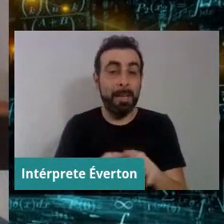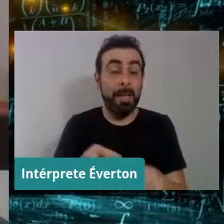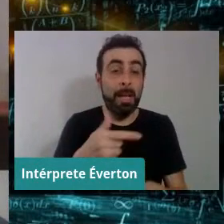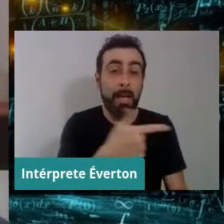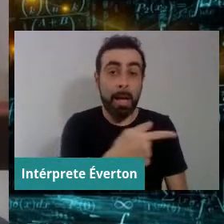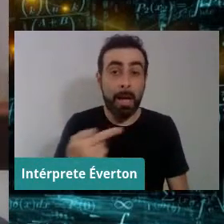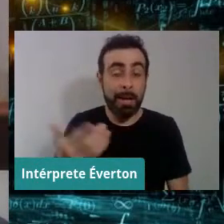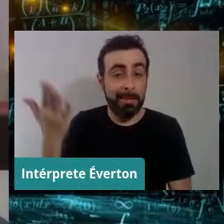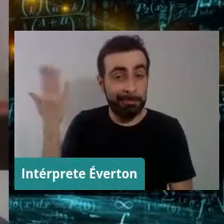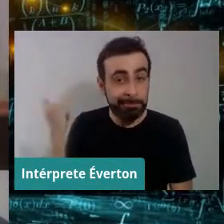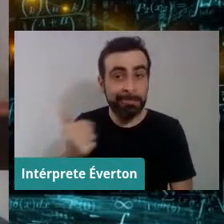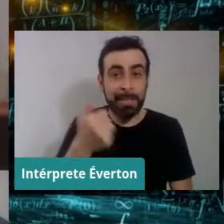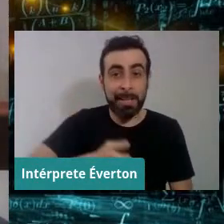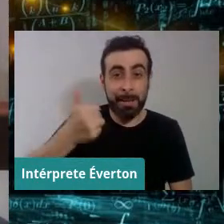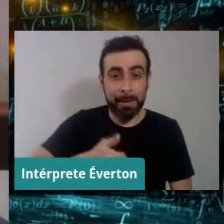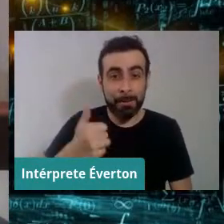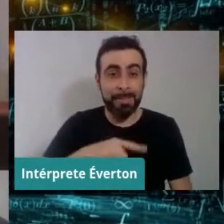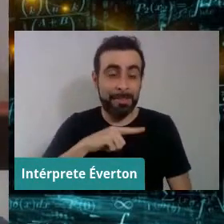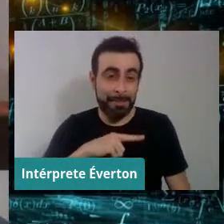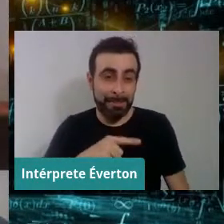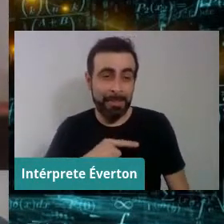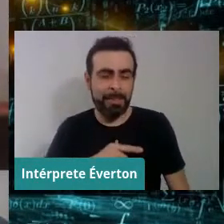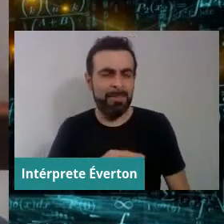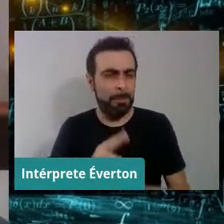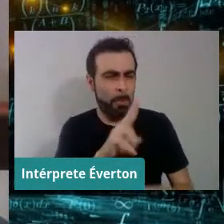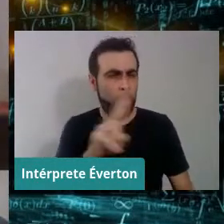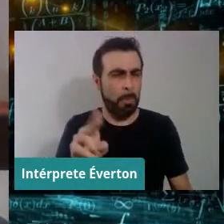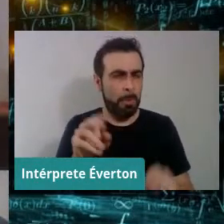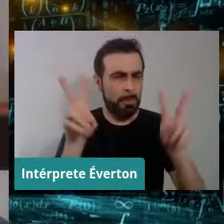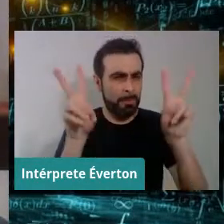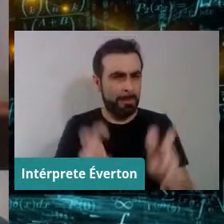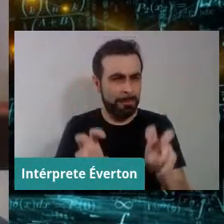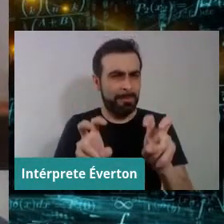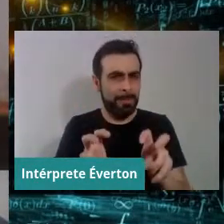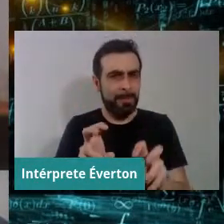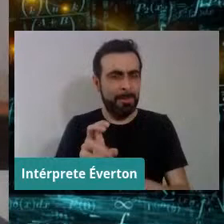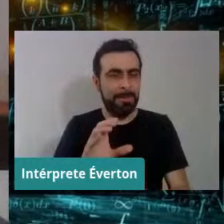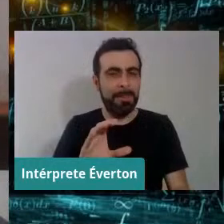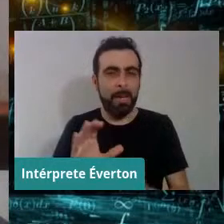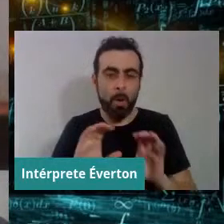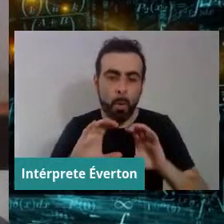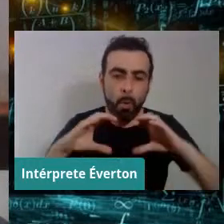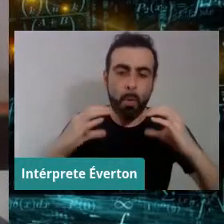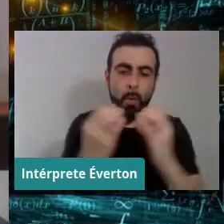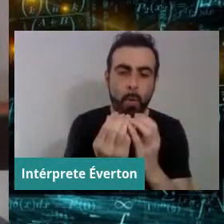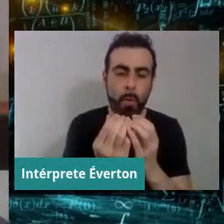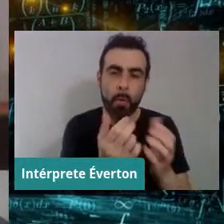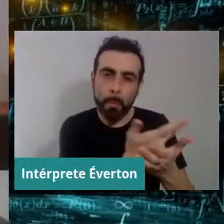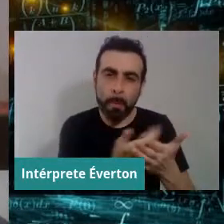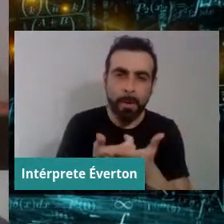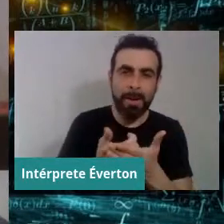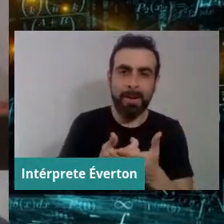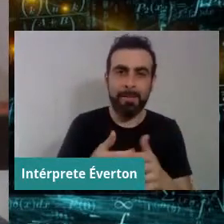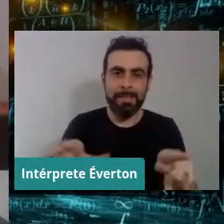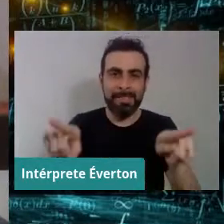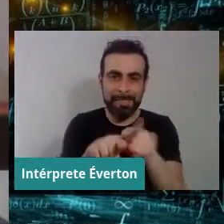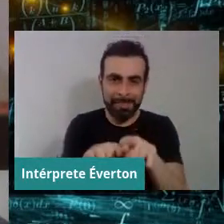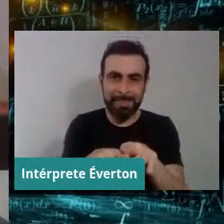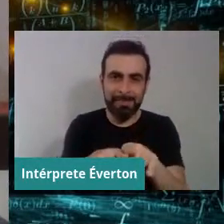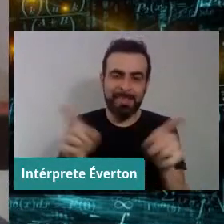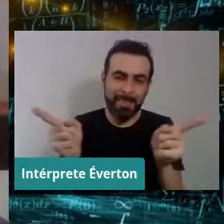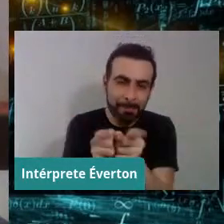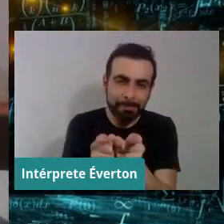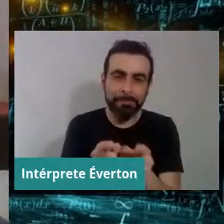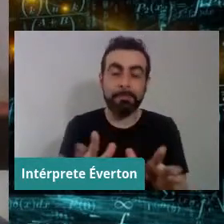da matemática, denominada Comissão Image. Na noite de hoje, teremos